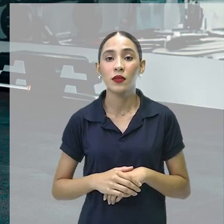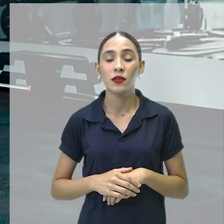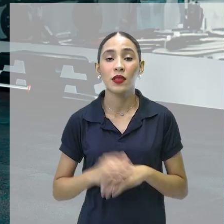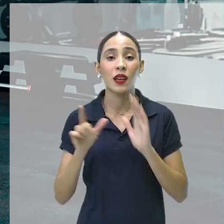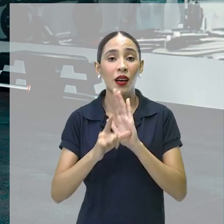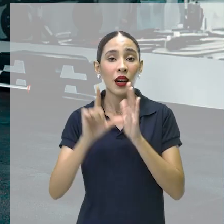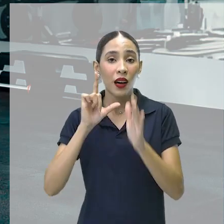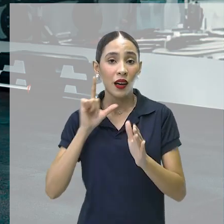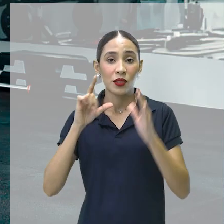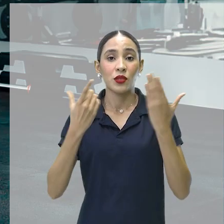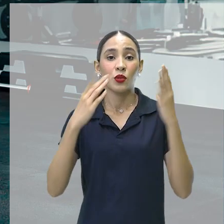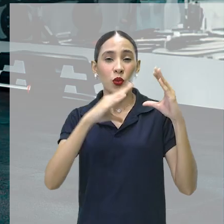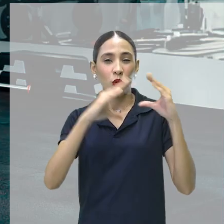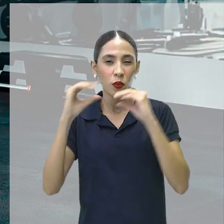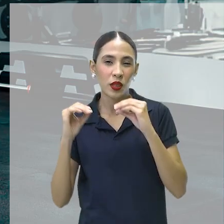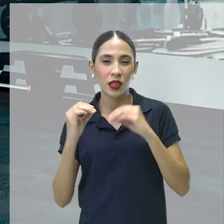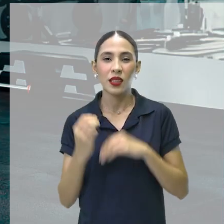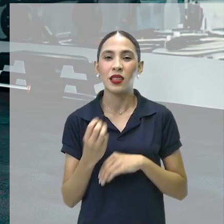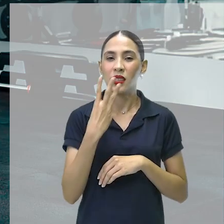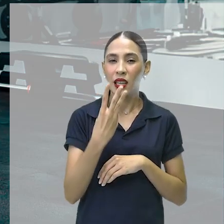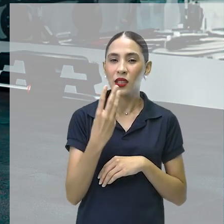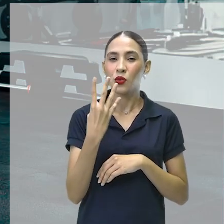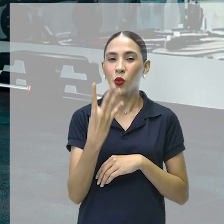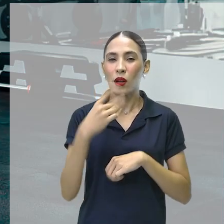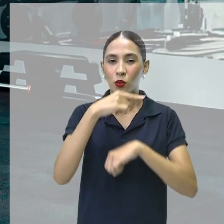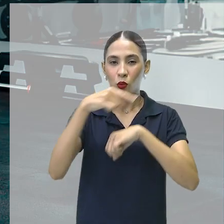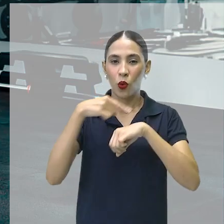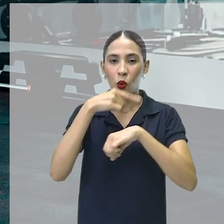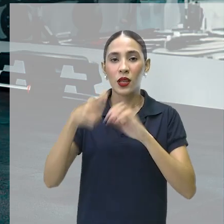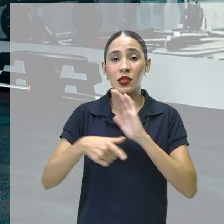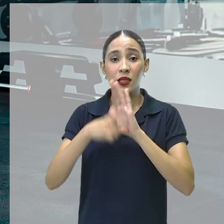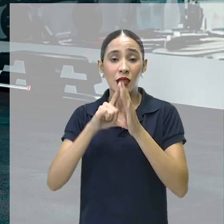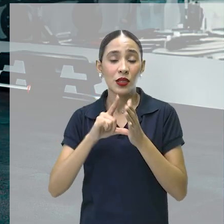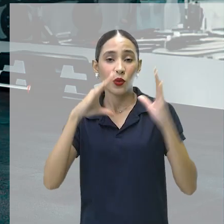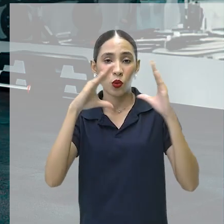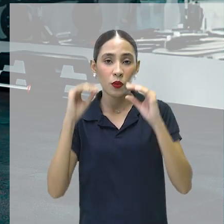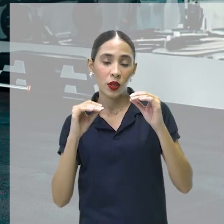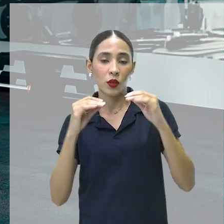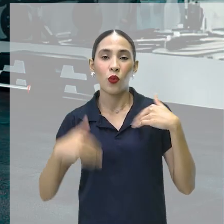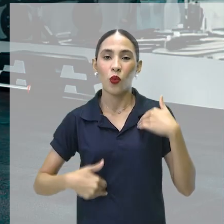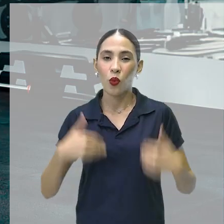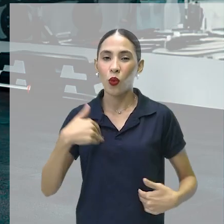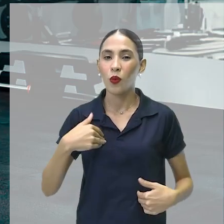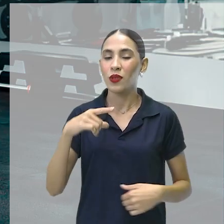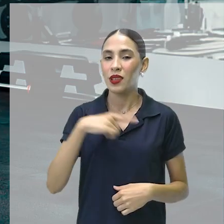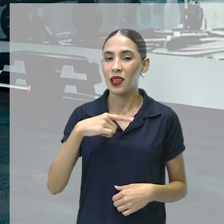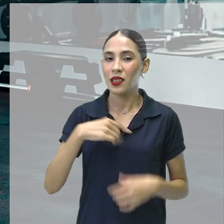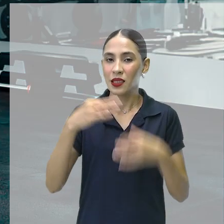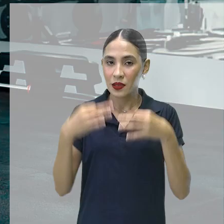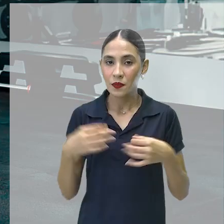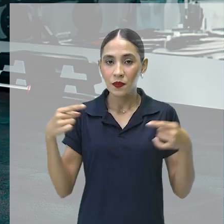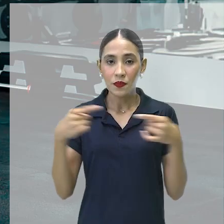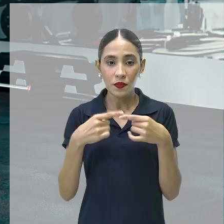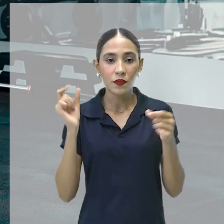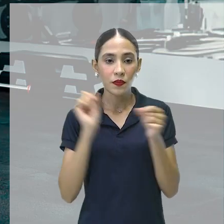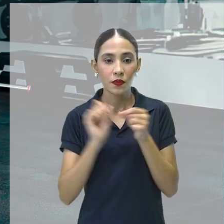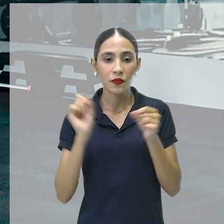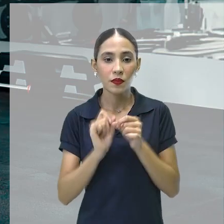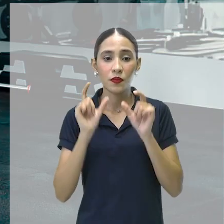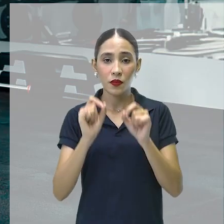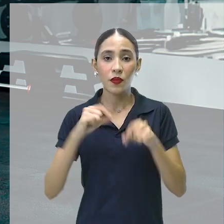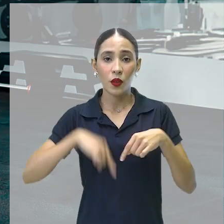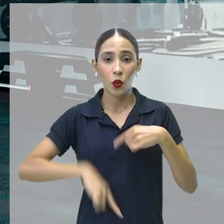muito antes de dormir, umas 3, 4 horas antes de dormir, para que o seu corpo tenha ali o tempo adequado, né, para fazer